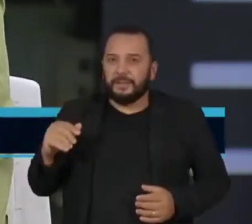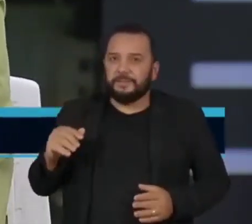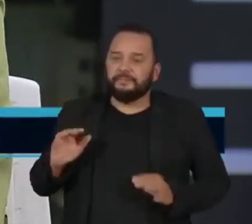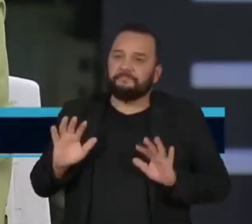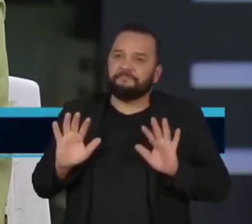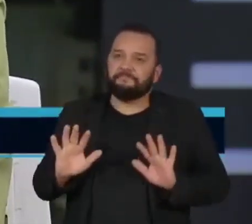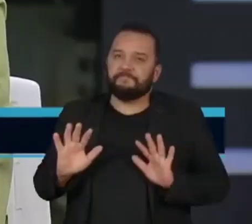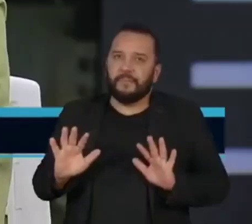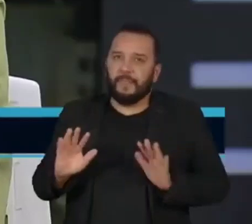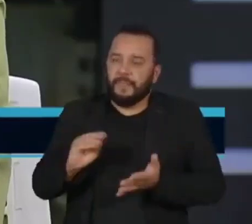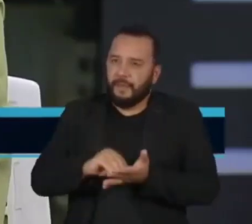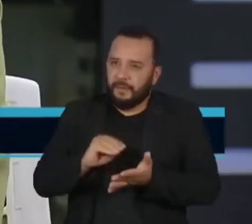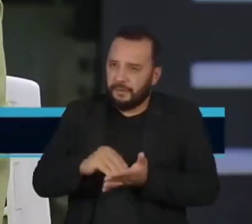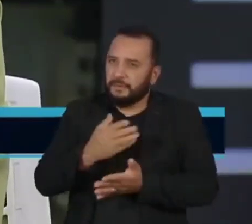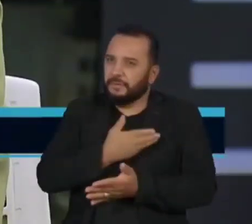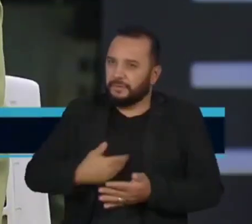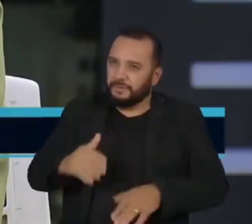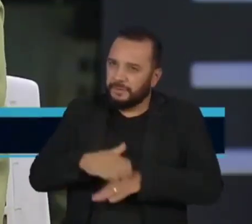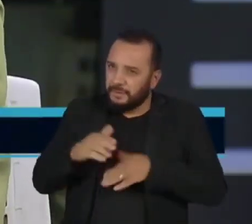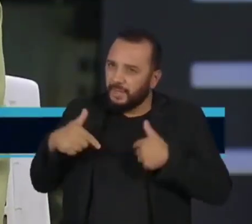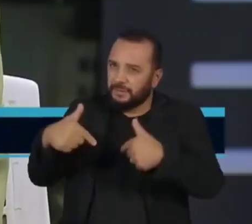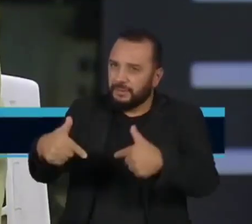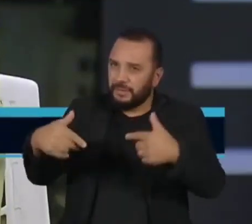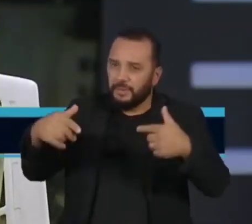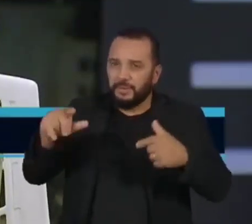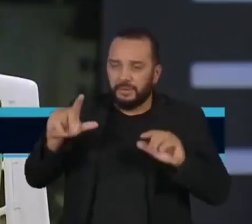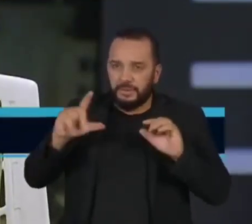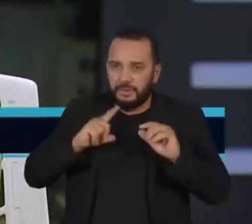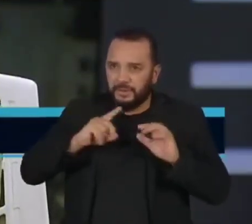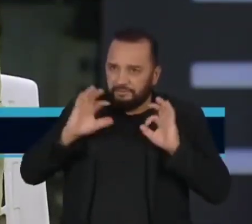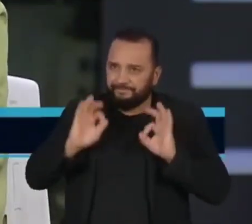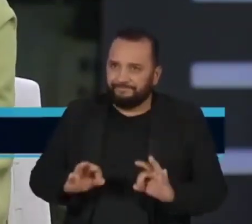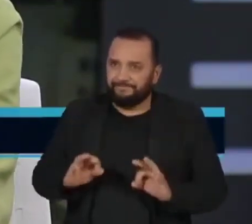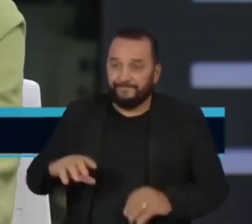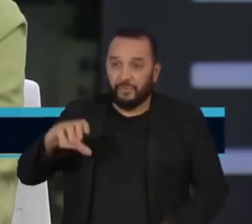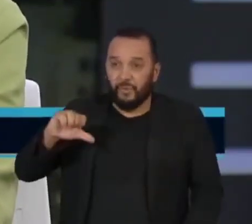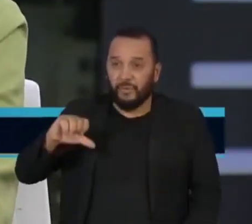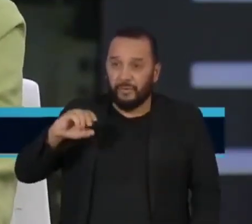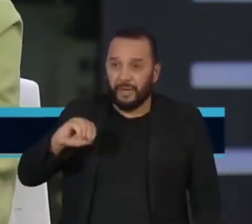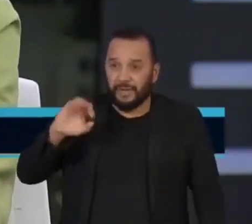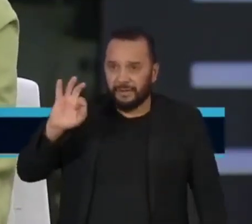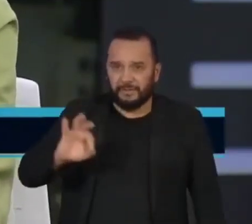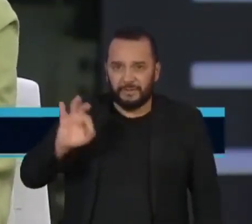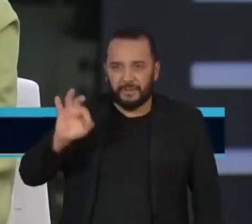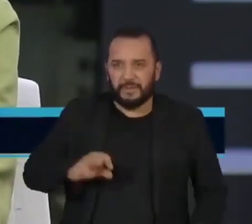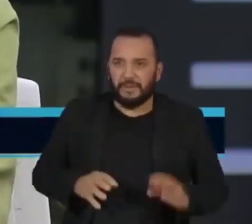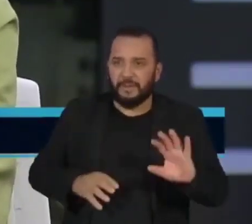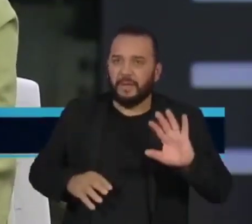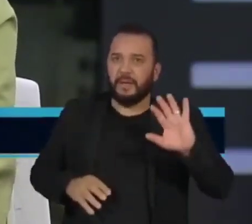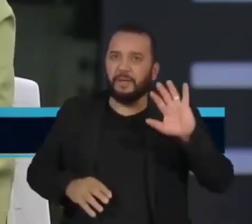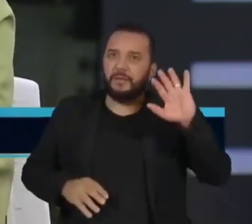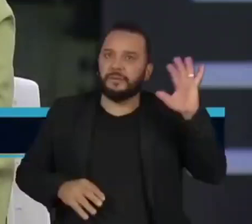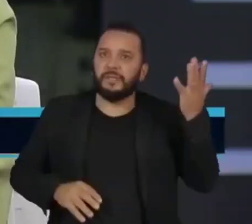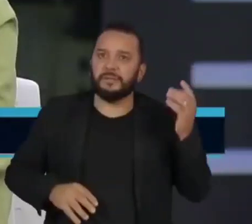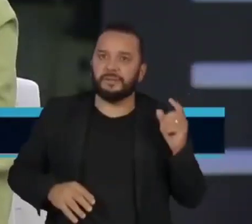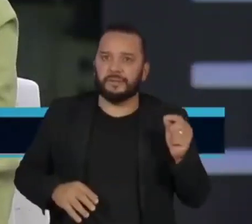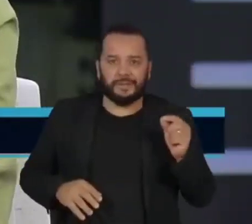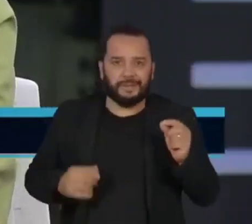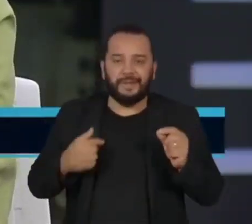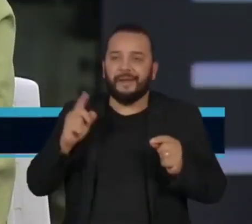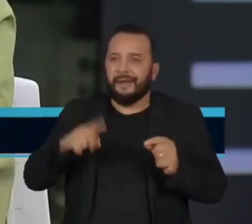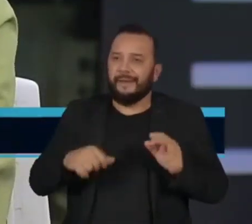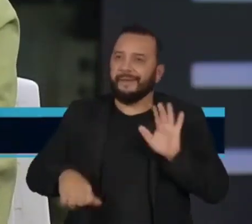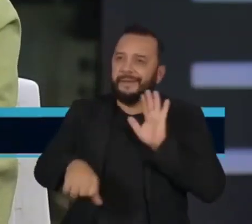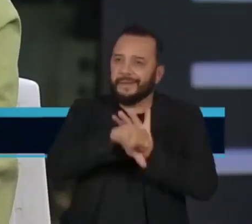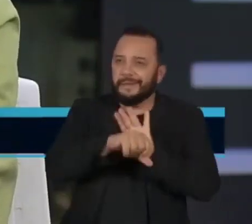que é uma ausência de Estado, ausência de uma política pública, né? Você tem 90% do que está acontecendo não regular, né? Ou seja,